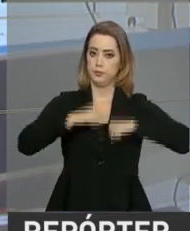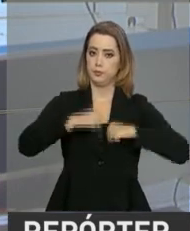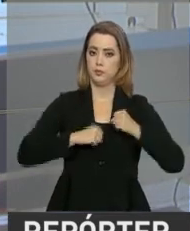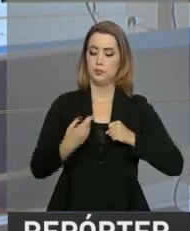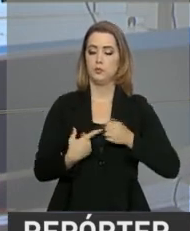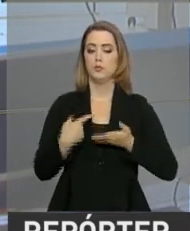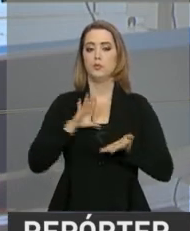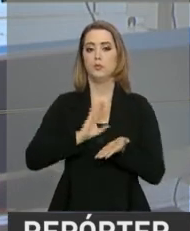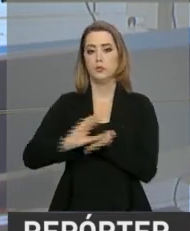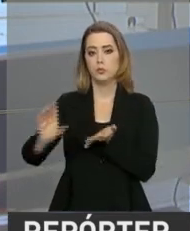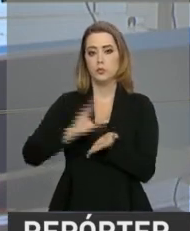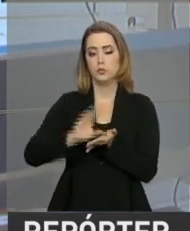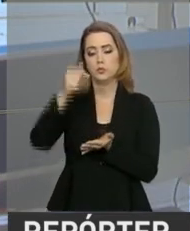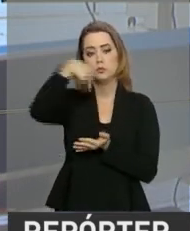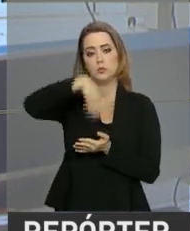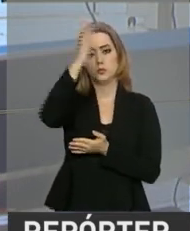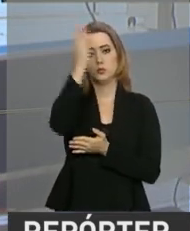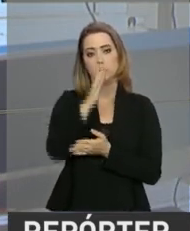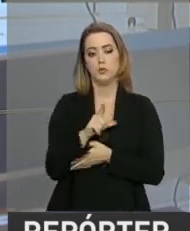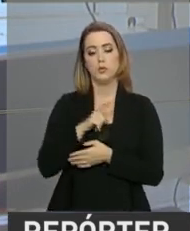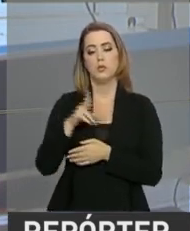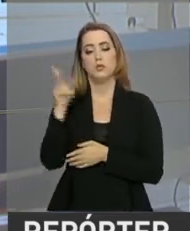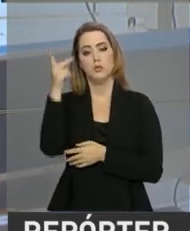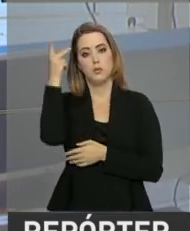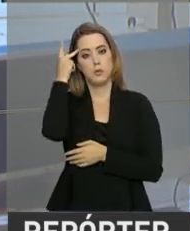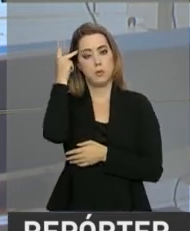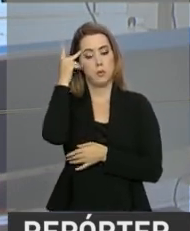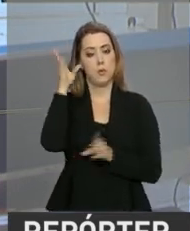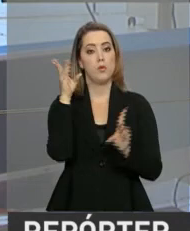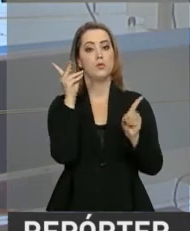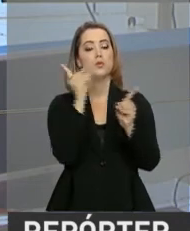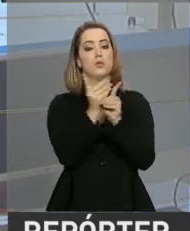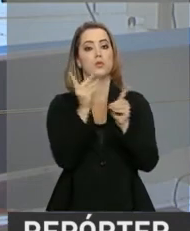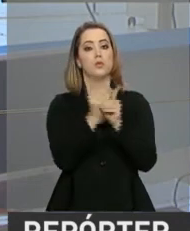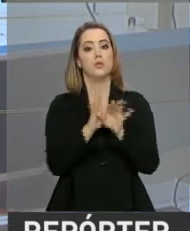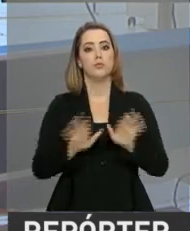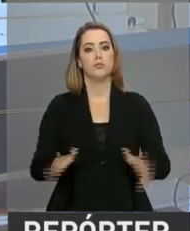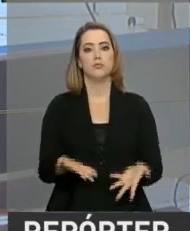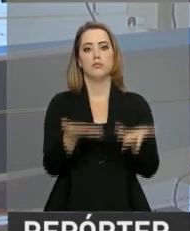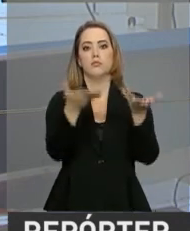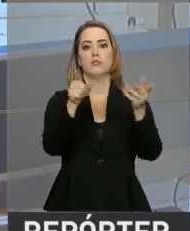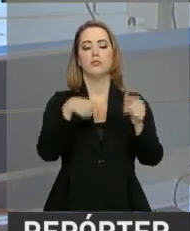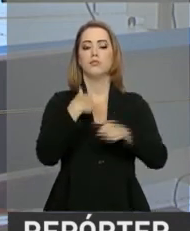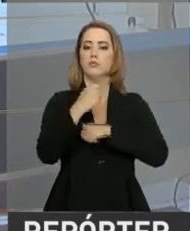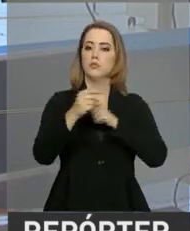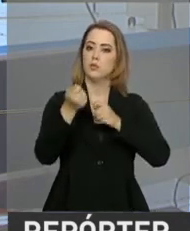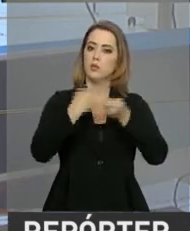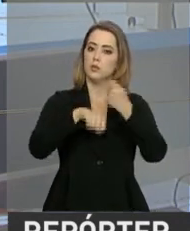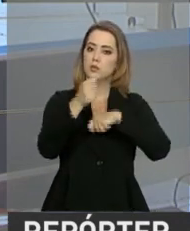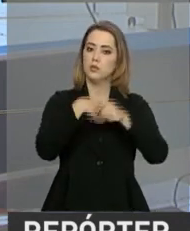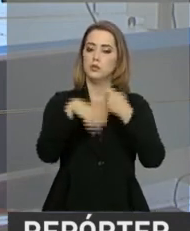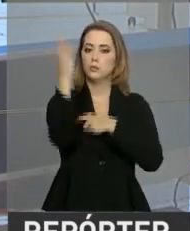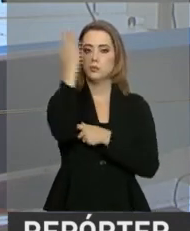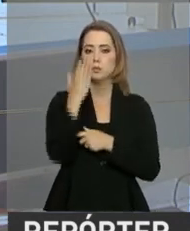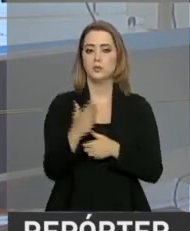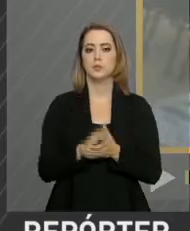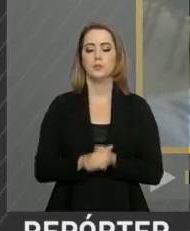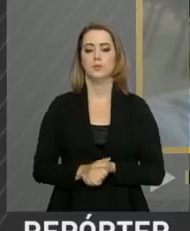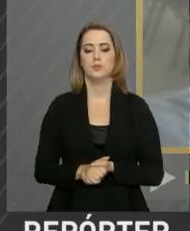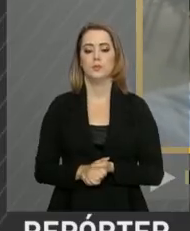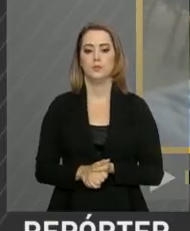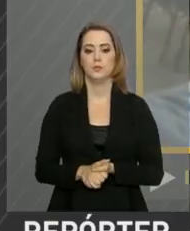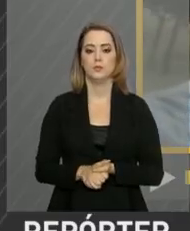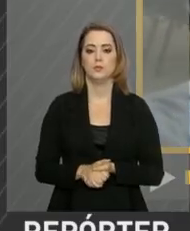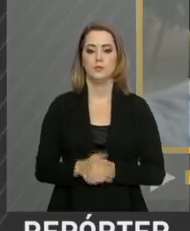um encontro em são paulo com a participação de ministros de estado pretende impulsionar o crescimento do país leonardo meira tem os detalhes